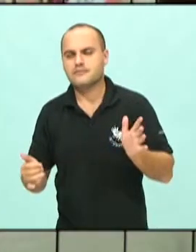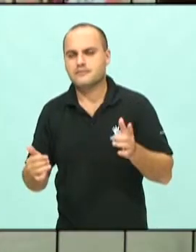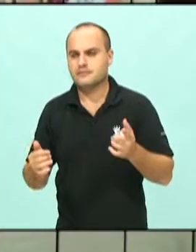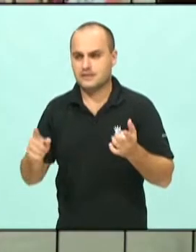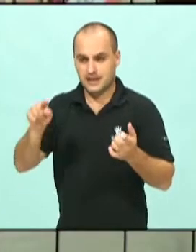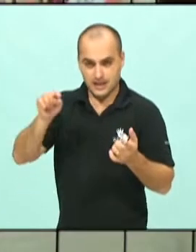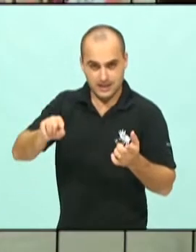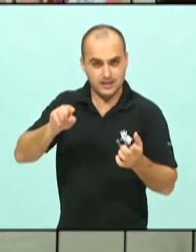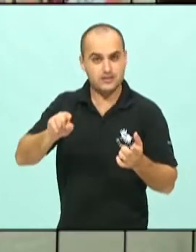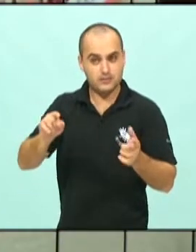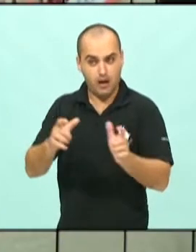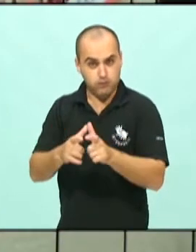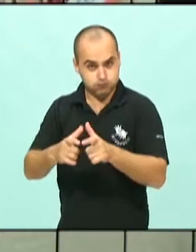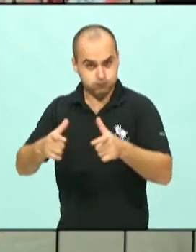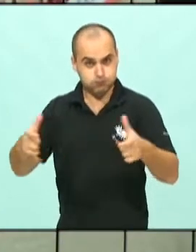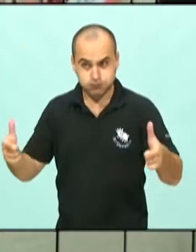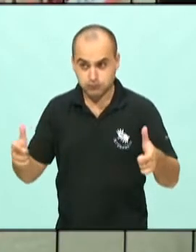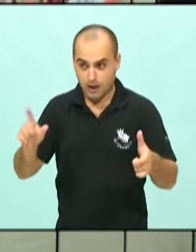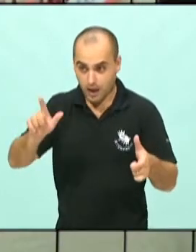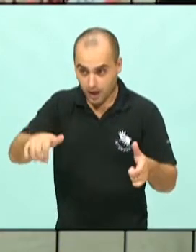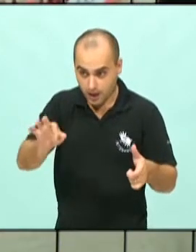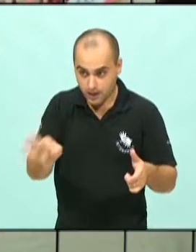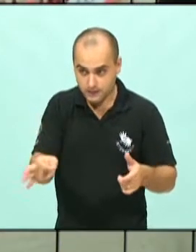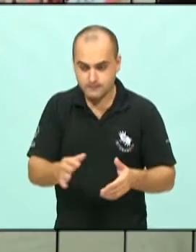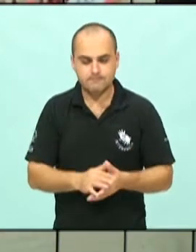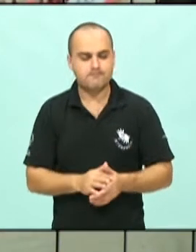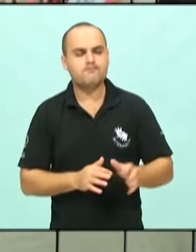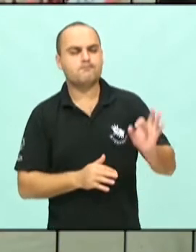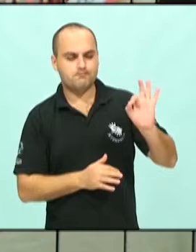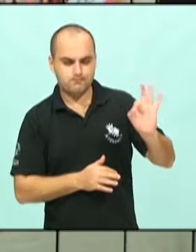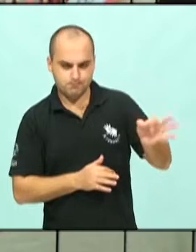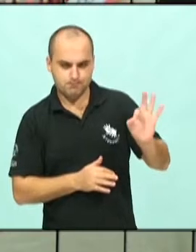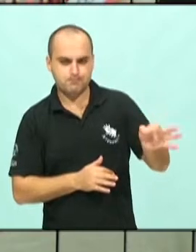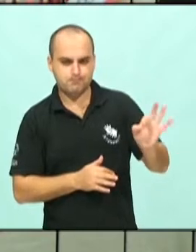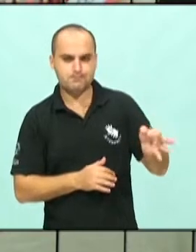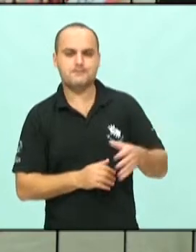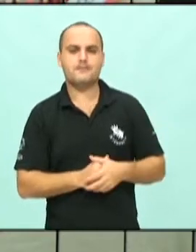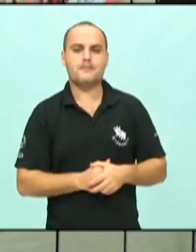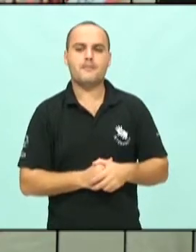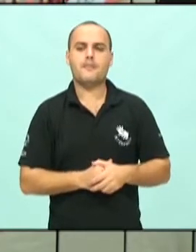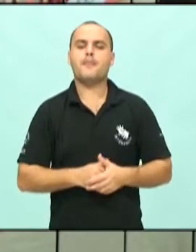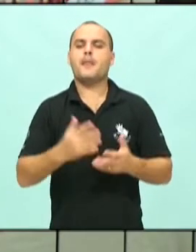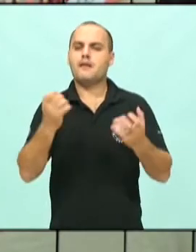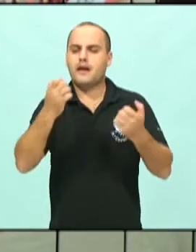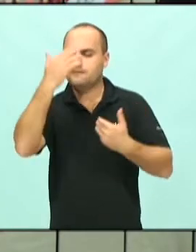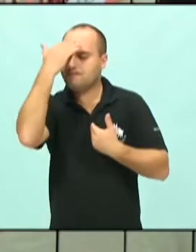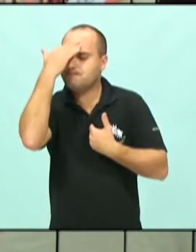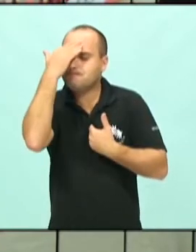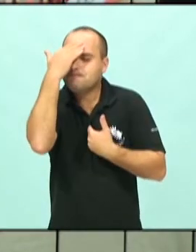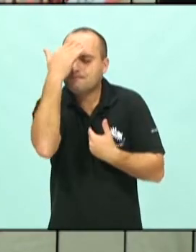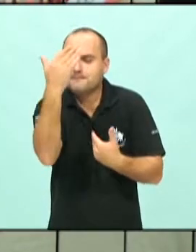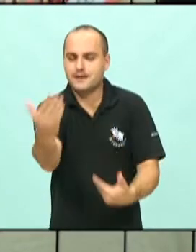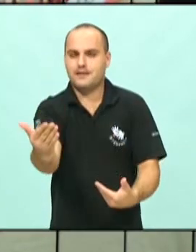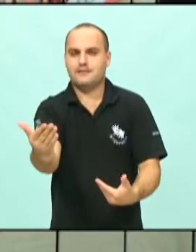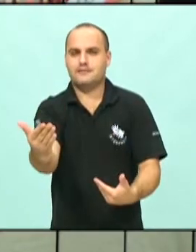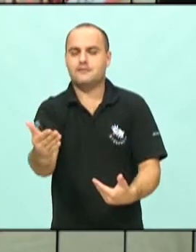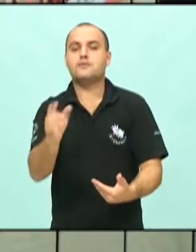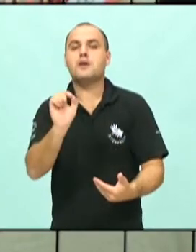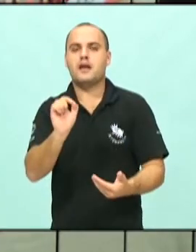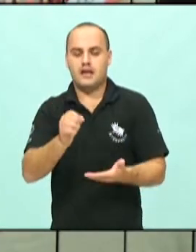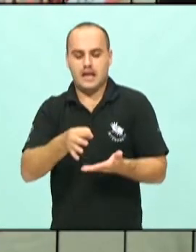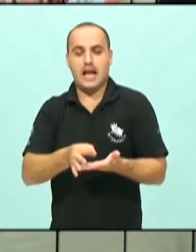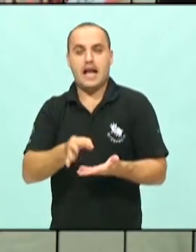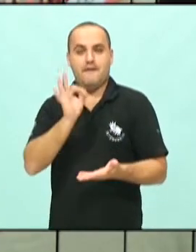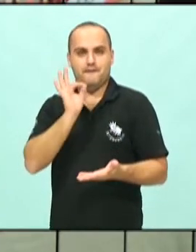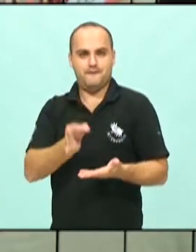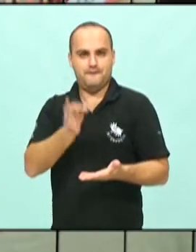enorme isso para fazer tudo isso, né, Paulo? Com certeza. Então, até queria deixar assim, meu grande agradecimento ao Café Maestro, que é a produtora